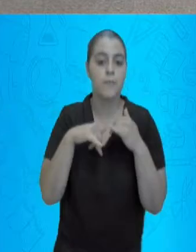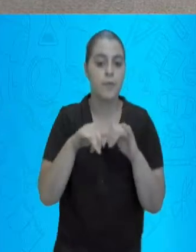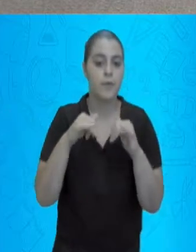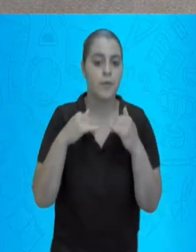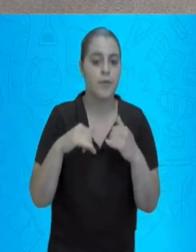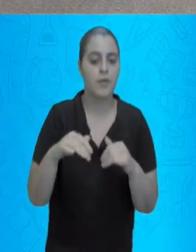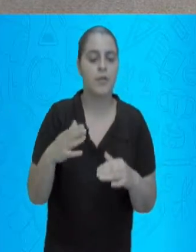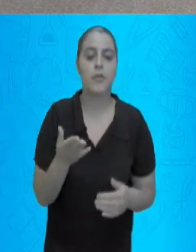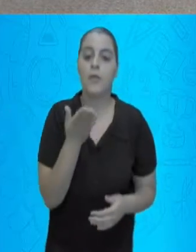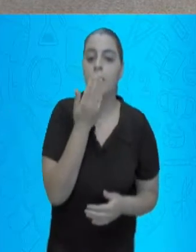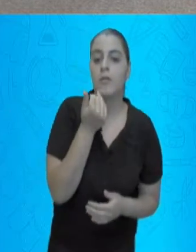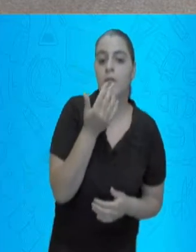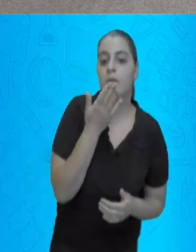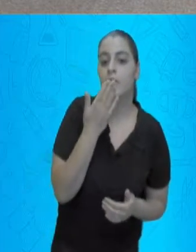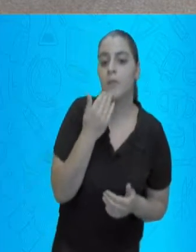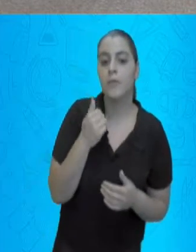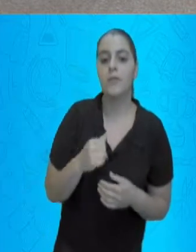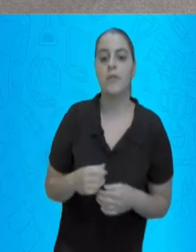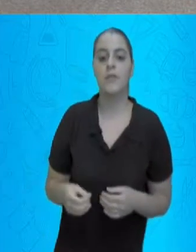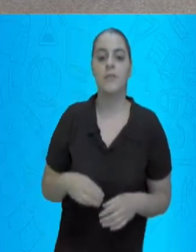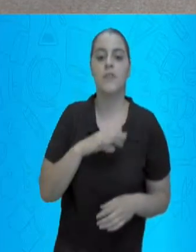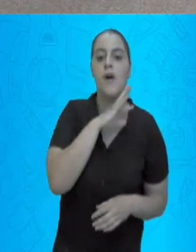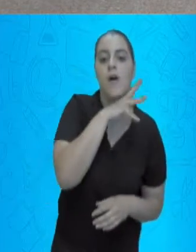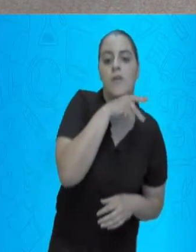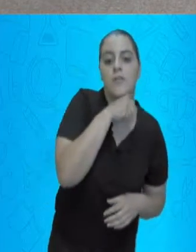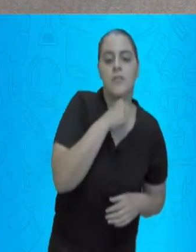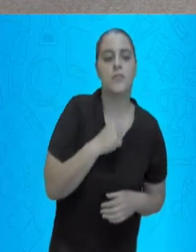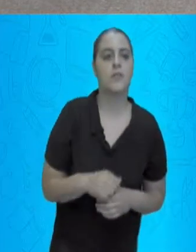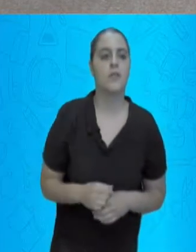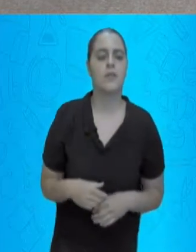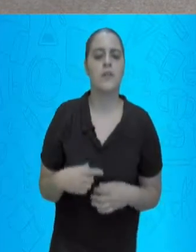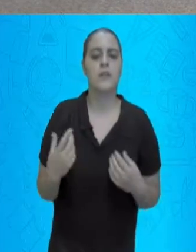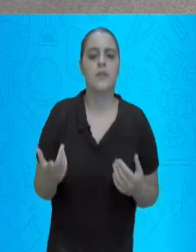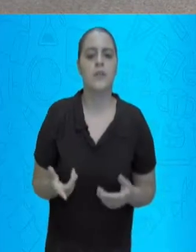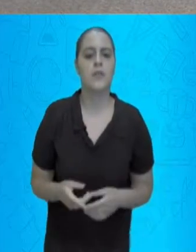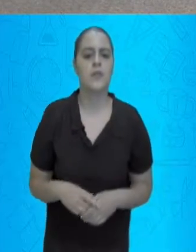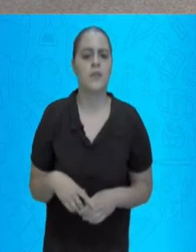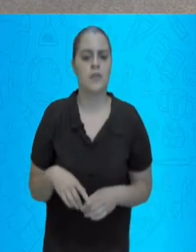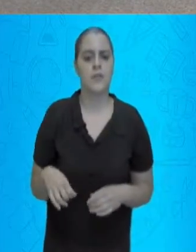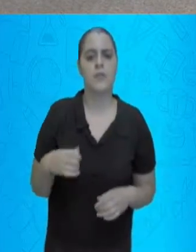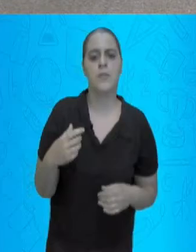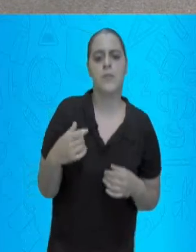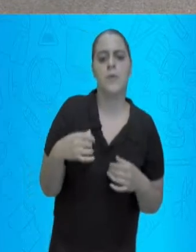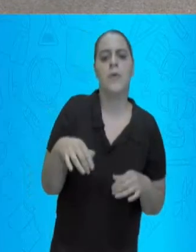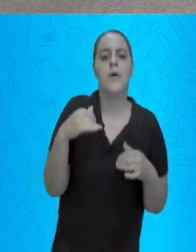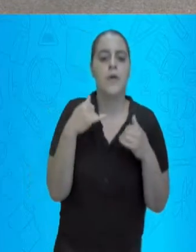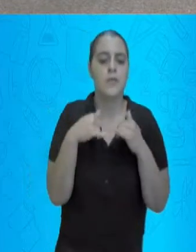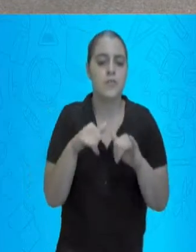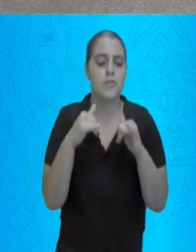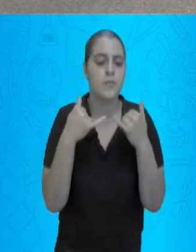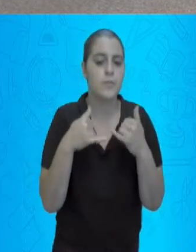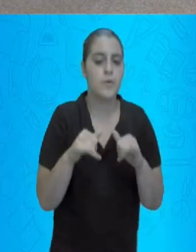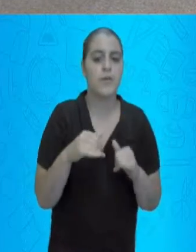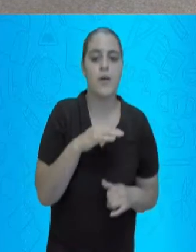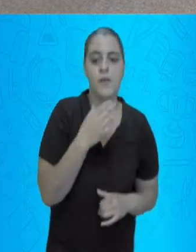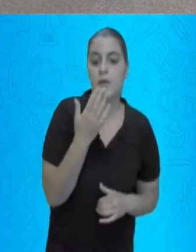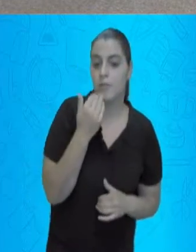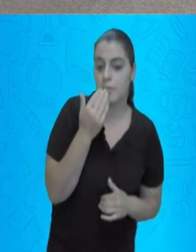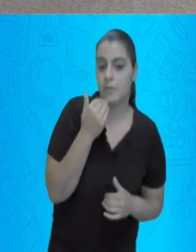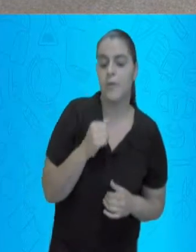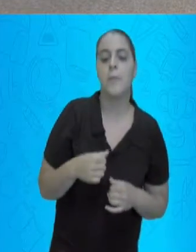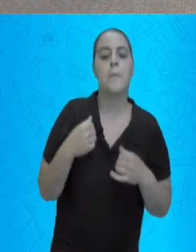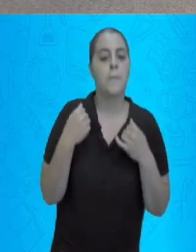da alimentação que eles tinham. E daí, tendo pistas da alimentação que eles tinham, também